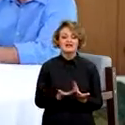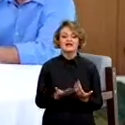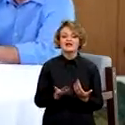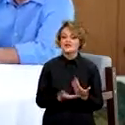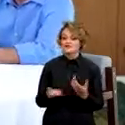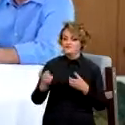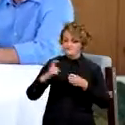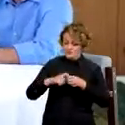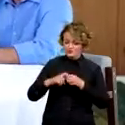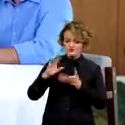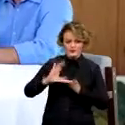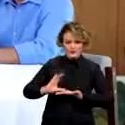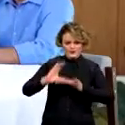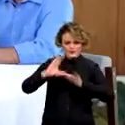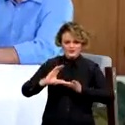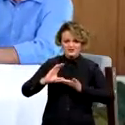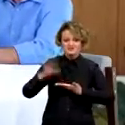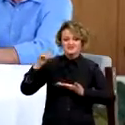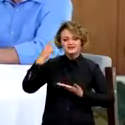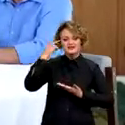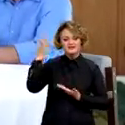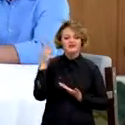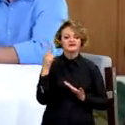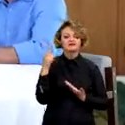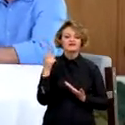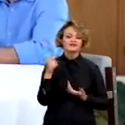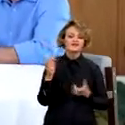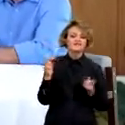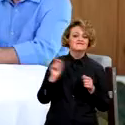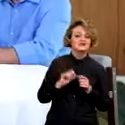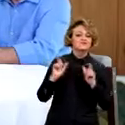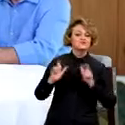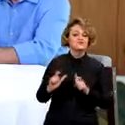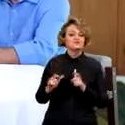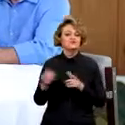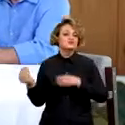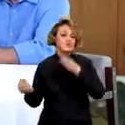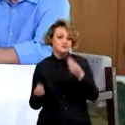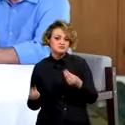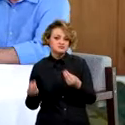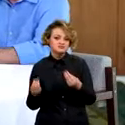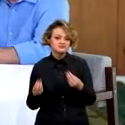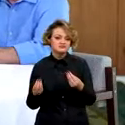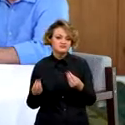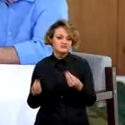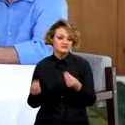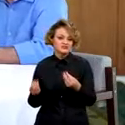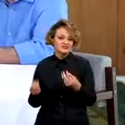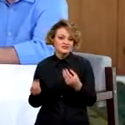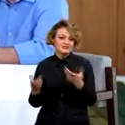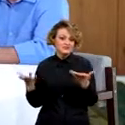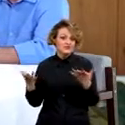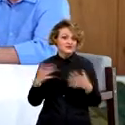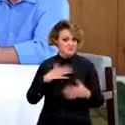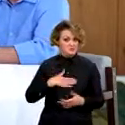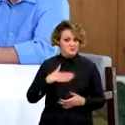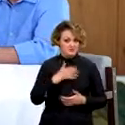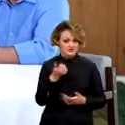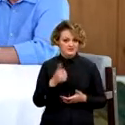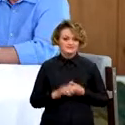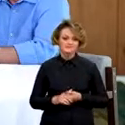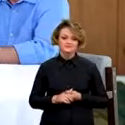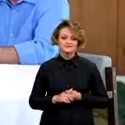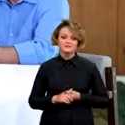desse Conselho e dessa ideia do que fazer, onde fazer, também é muito... que entusiasma bastante, né?